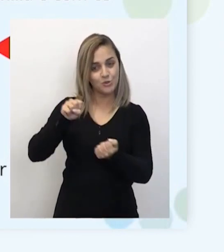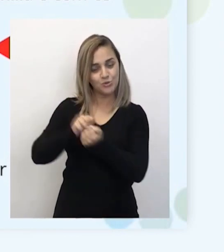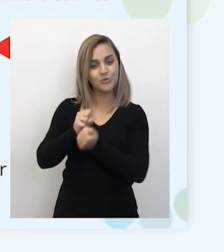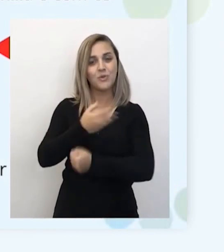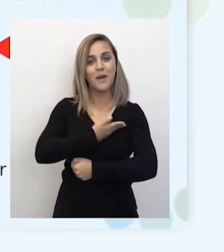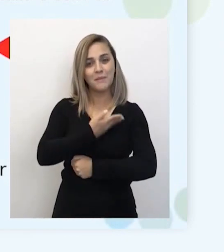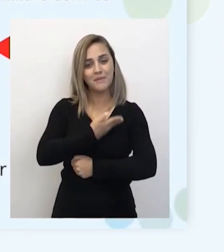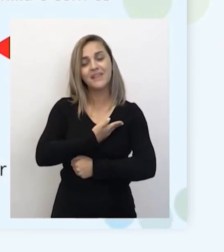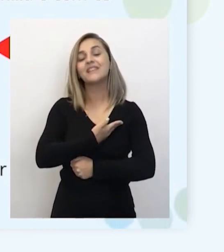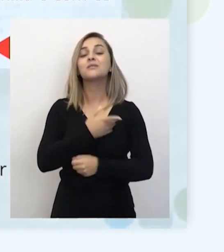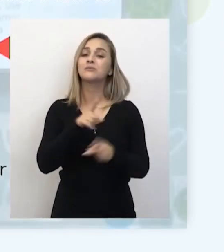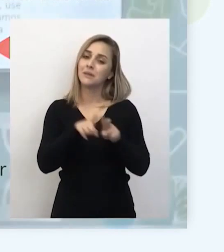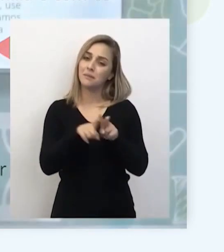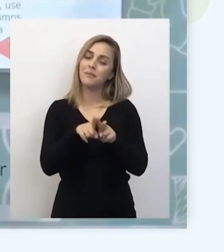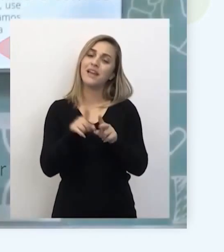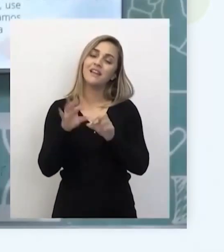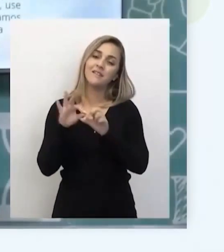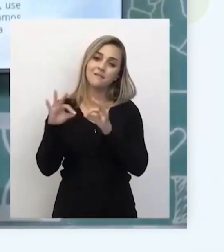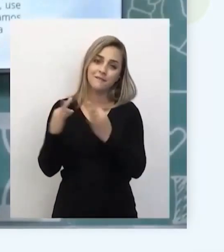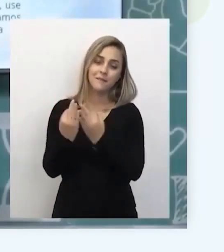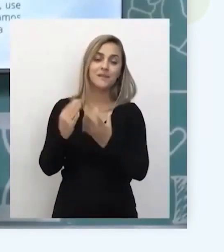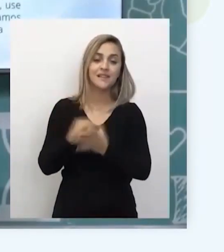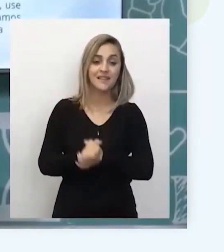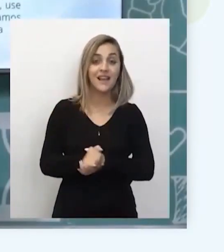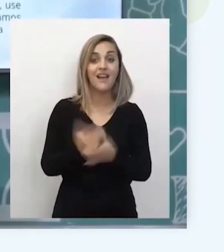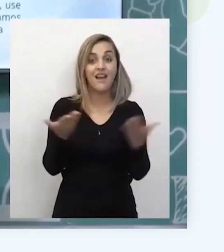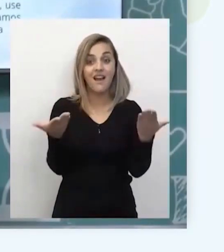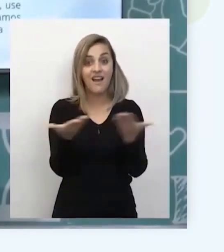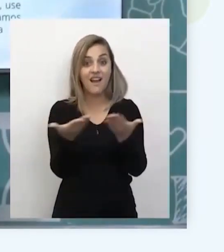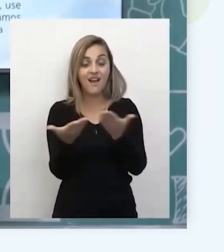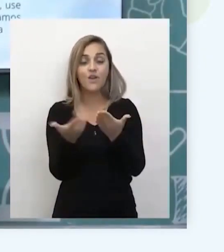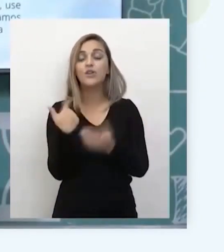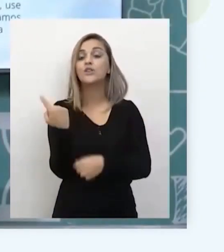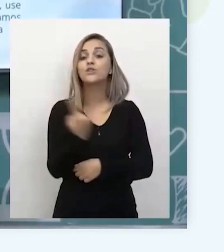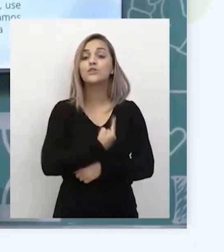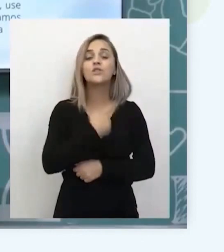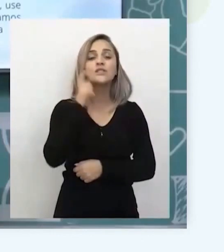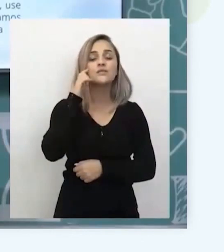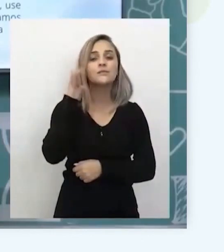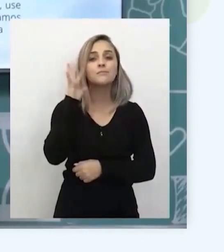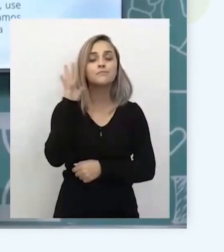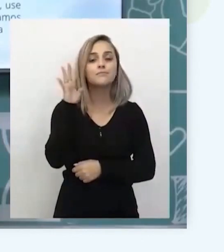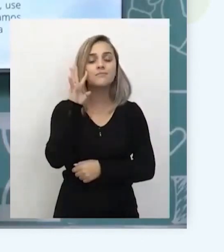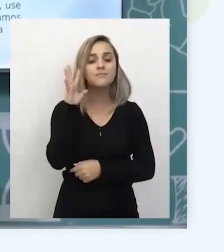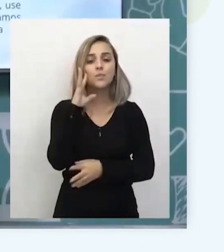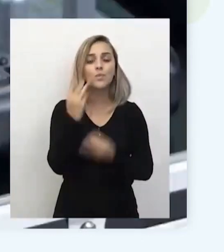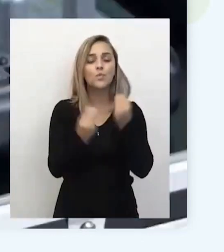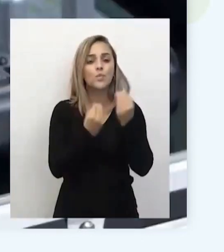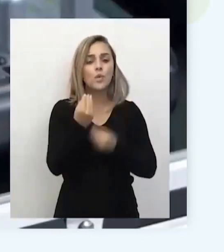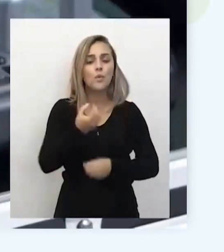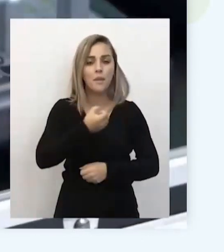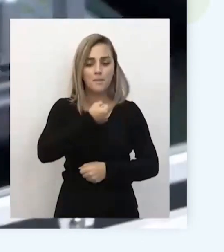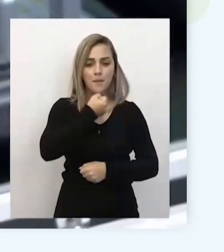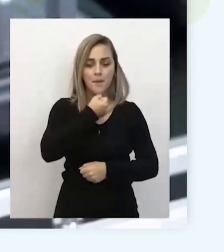amigos e familiares. Agora, pessoal, a gente vai pensar em como fazer esse podcast.